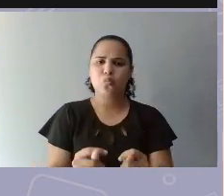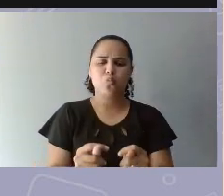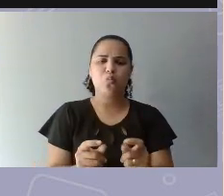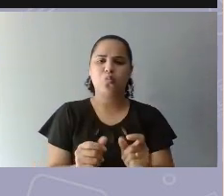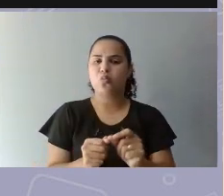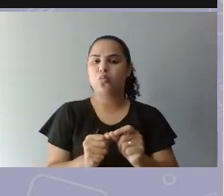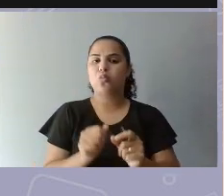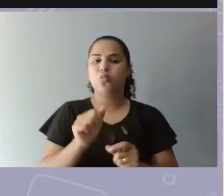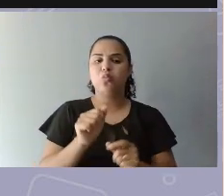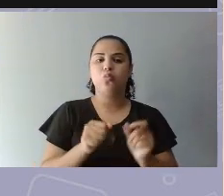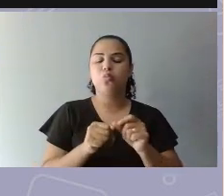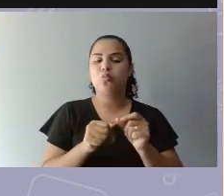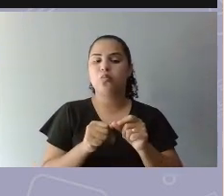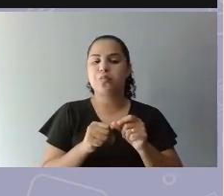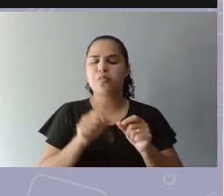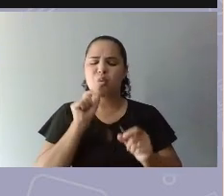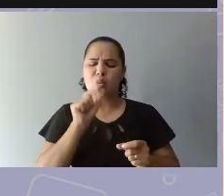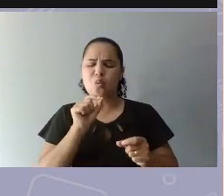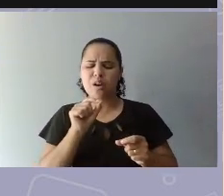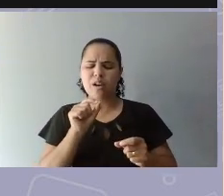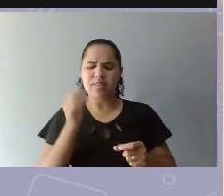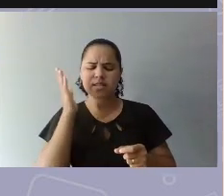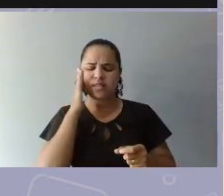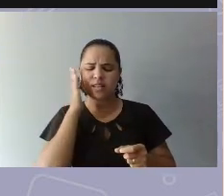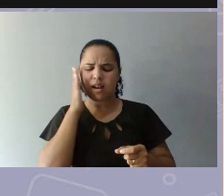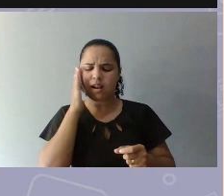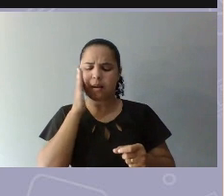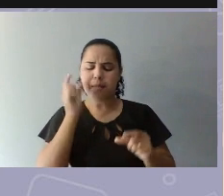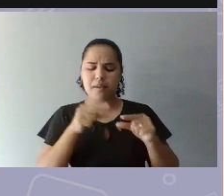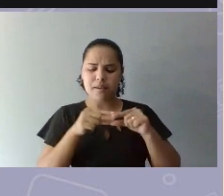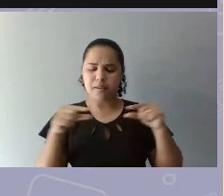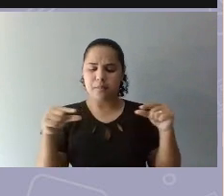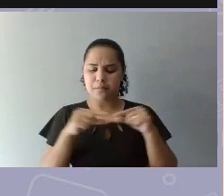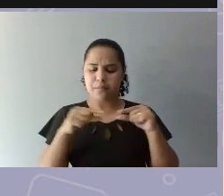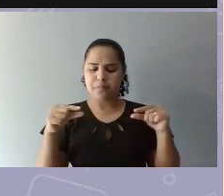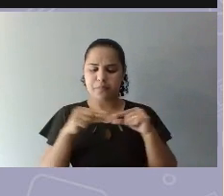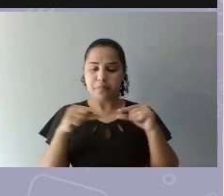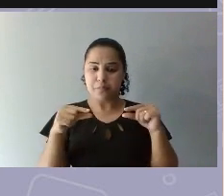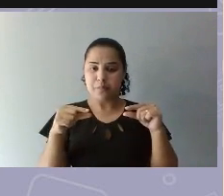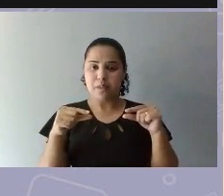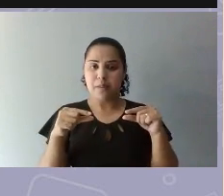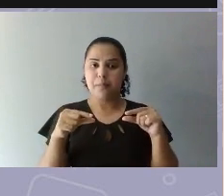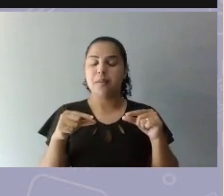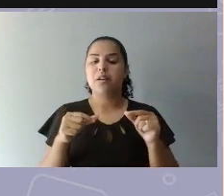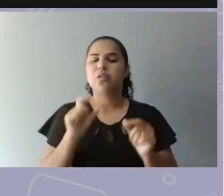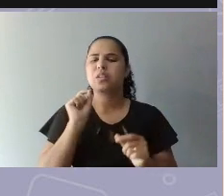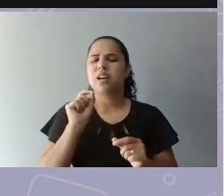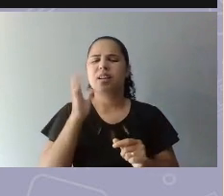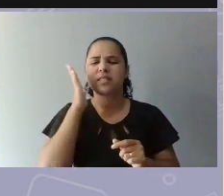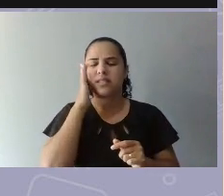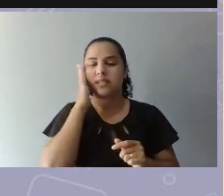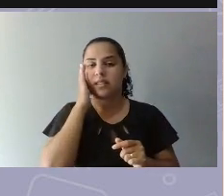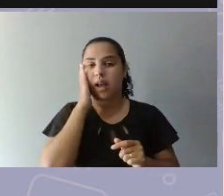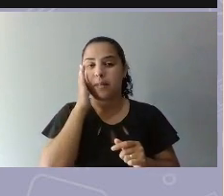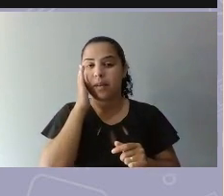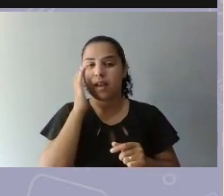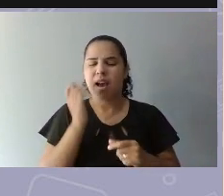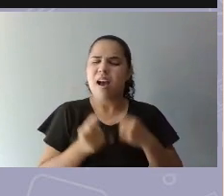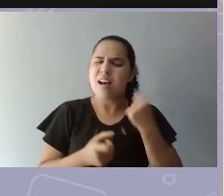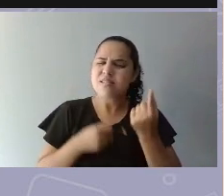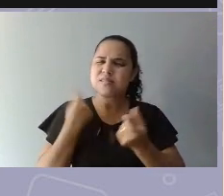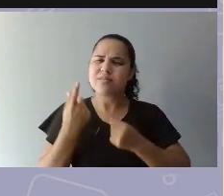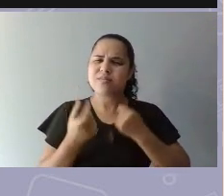olha lá embaixo o que a questão quer saber qual é a real pergunta o que ela realmente quer saber porque o que acontece muitas vezes